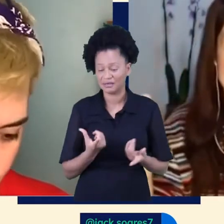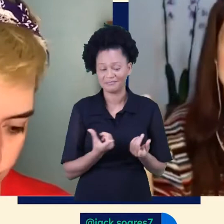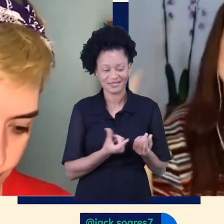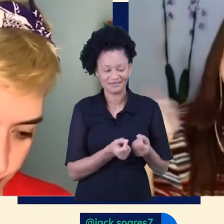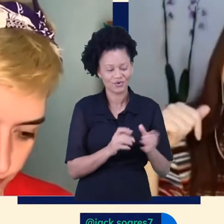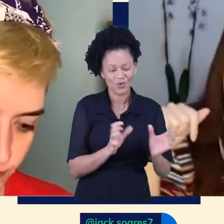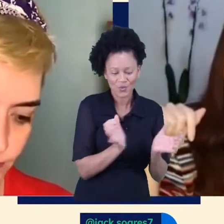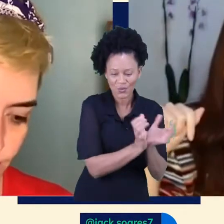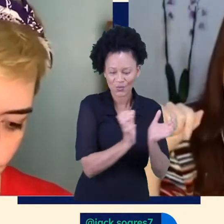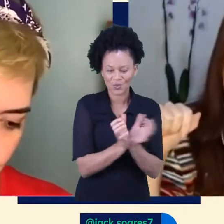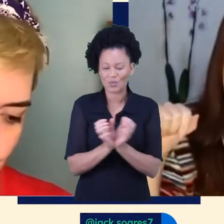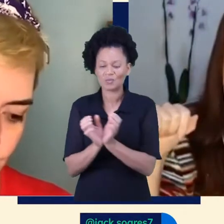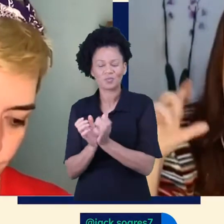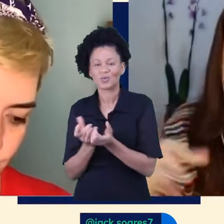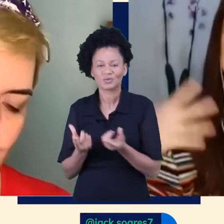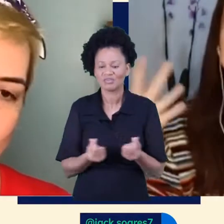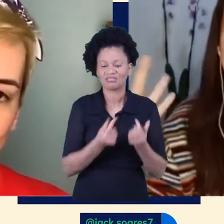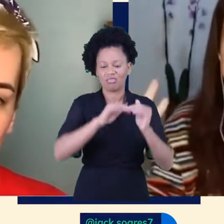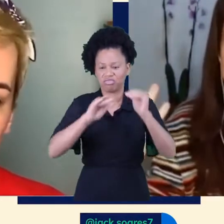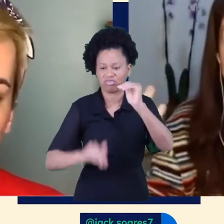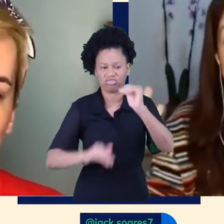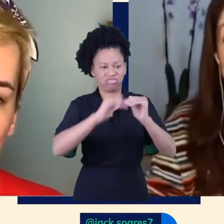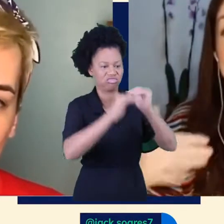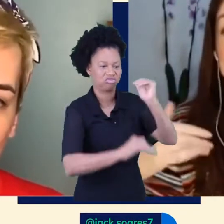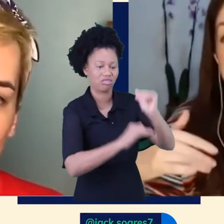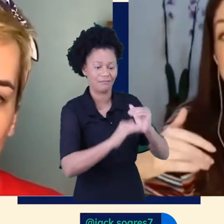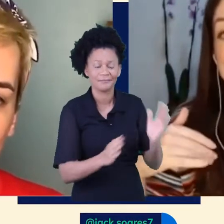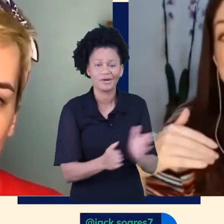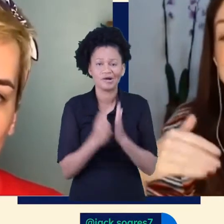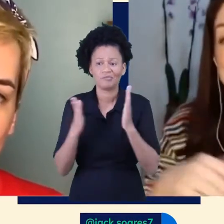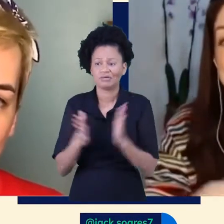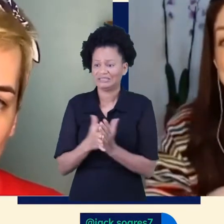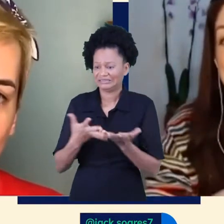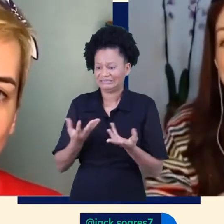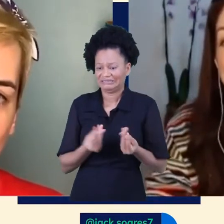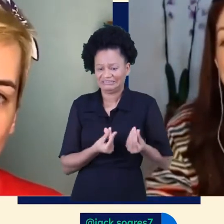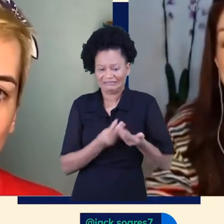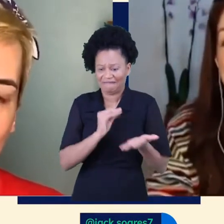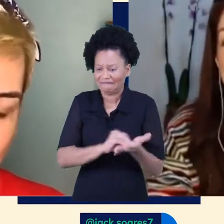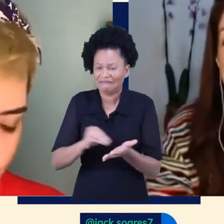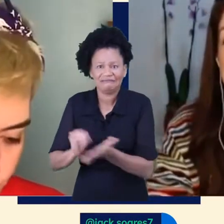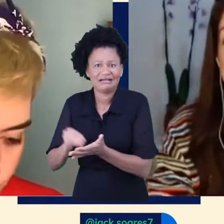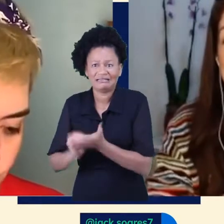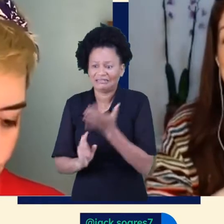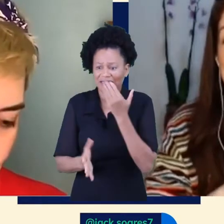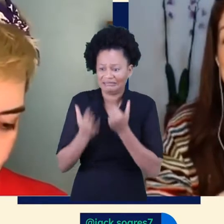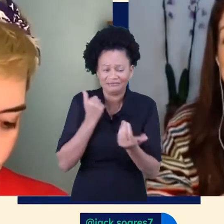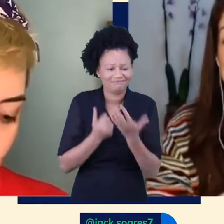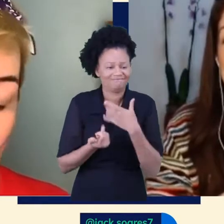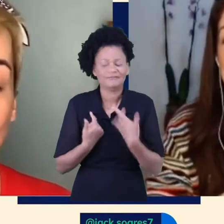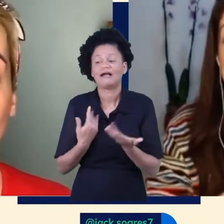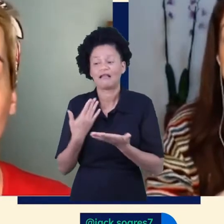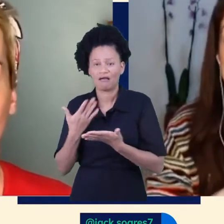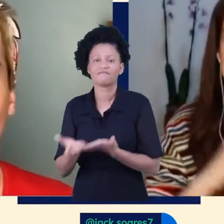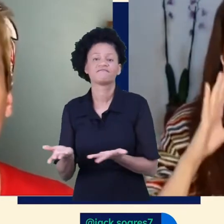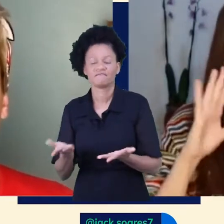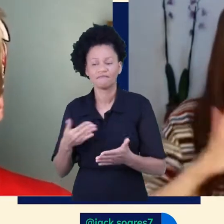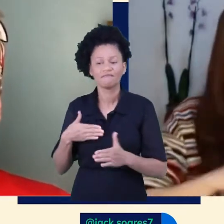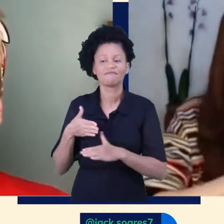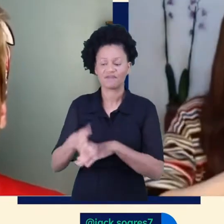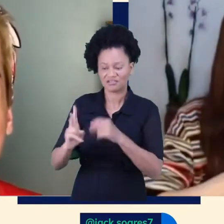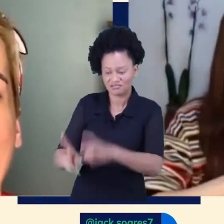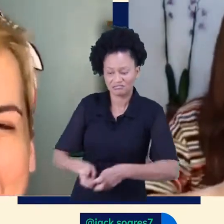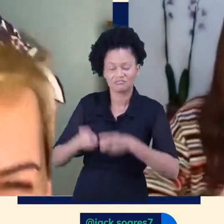e miséria, uma das saídas para se manter é a exploração sexual. Então a gente tem que pensar em tudo isso. E quase estamos